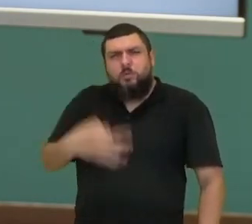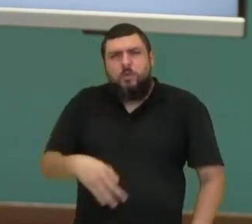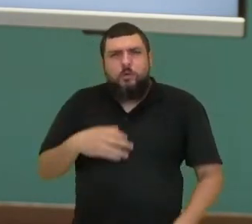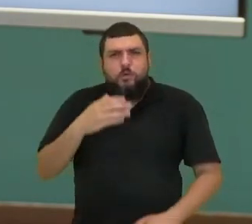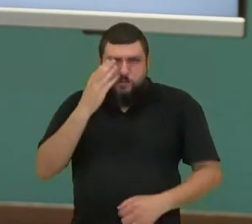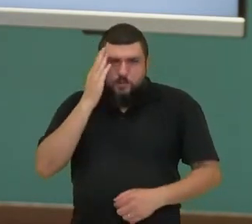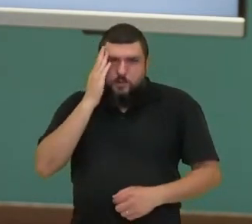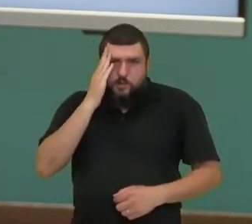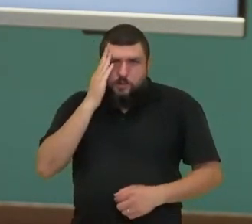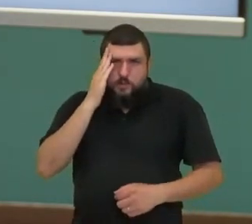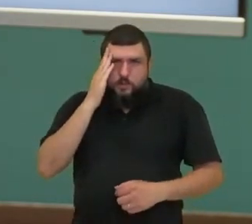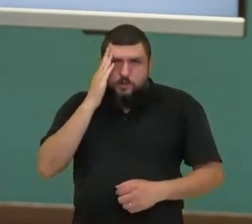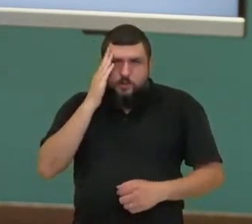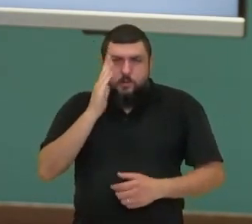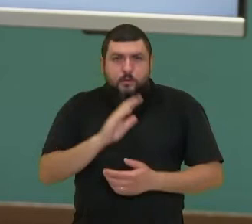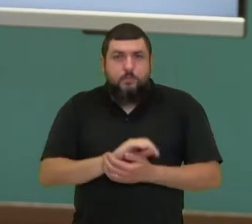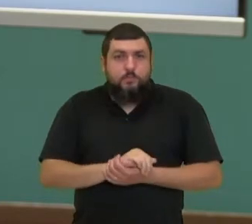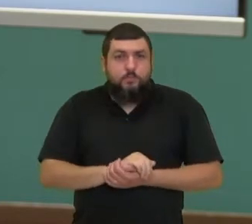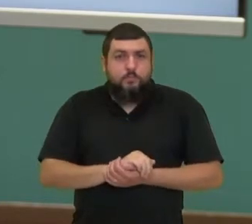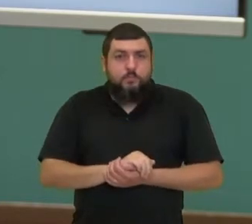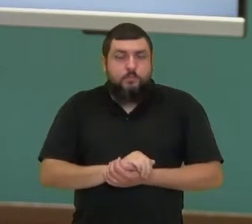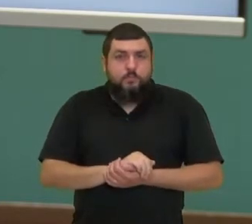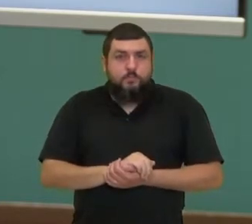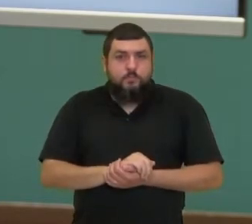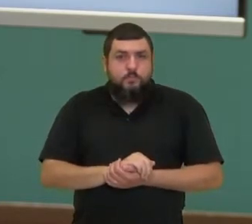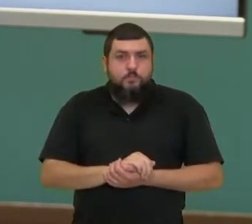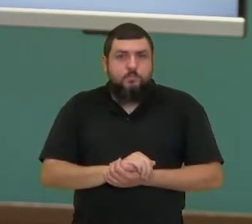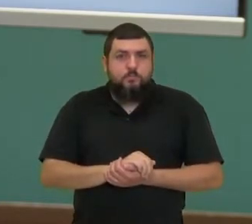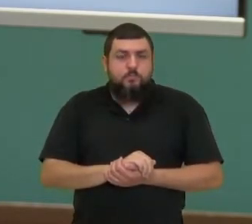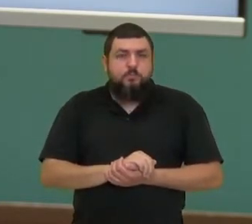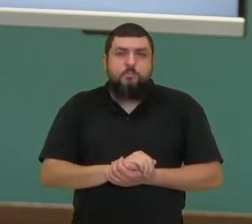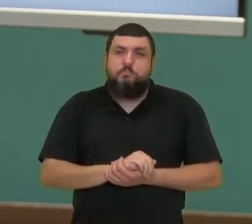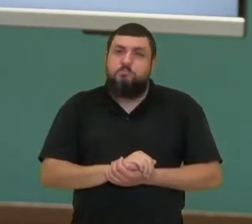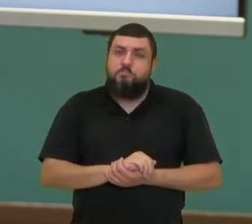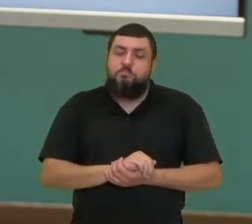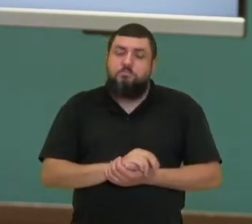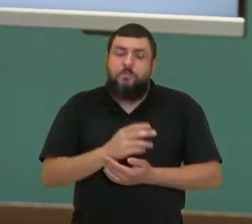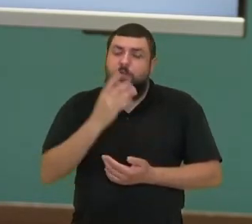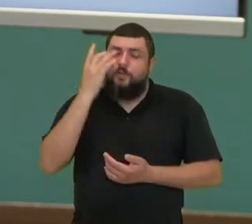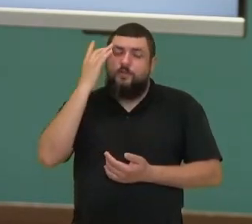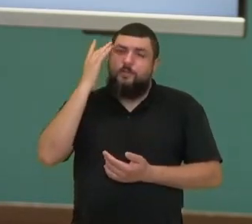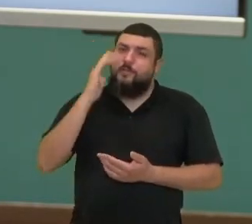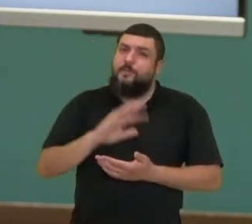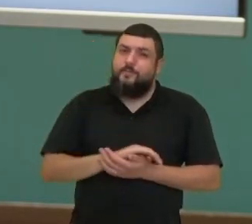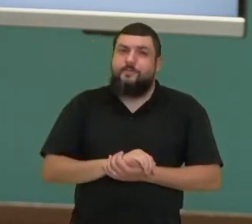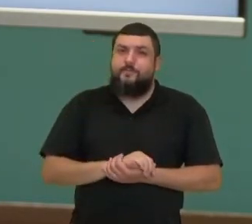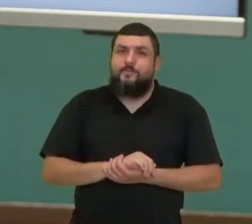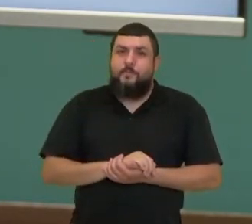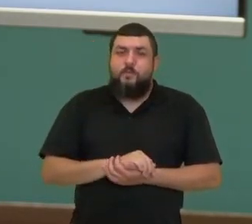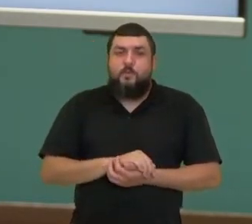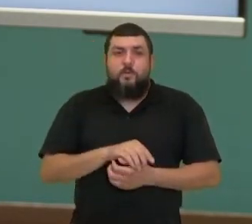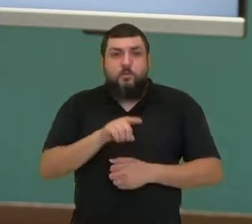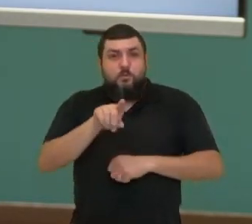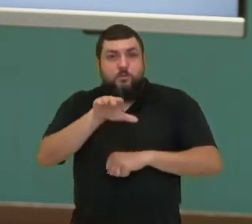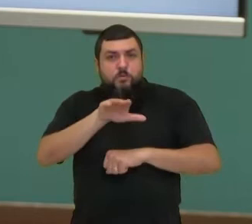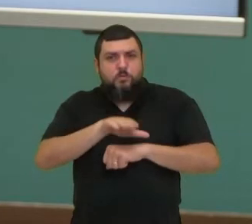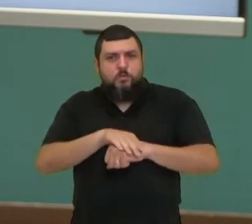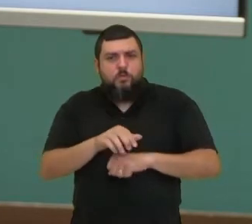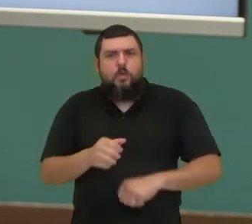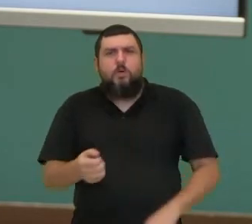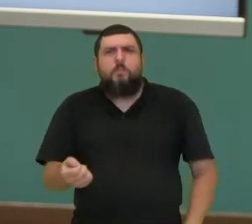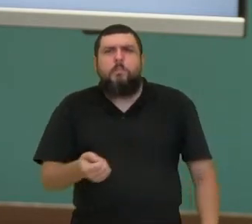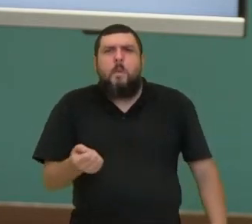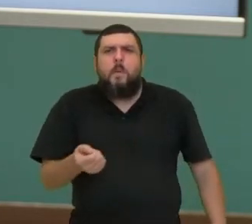vai cair para cima? Você pode afirmar isso? Não, né? Você vai jogar e você